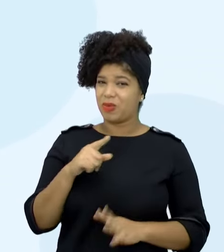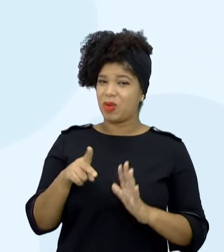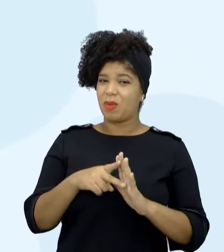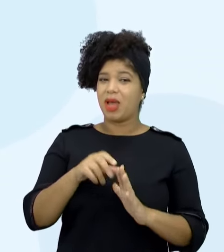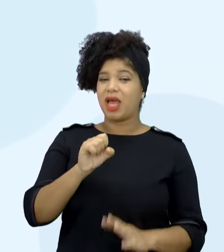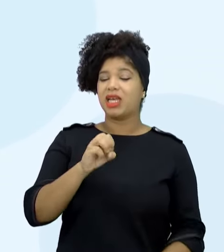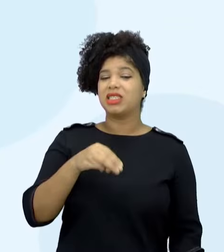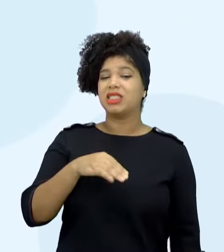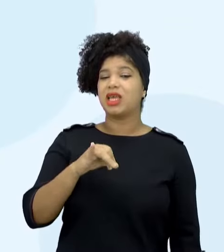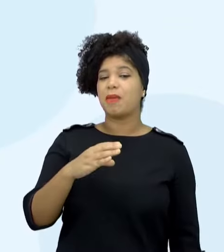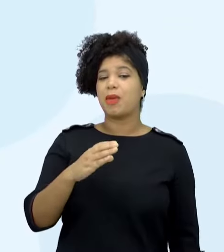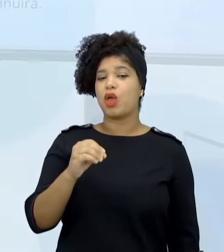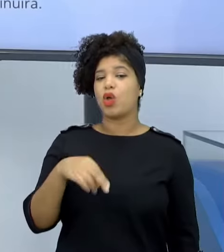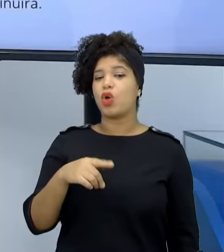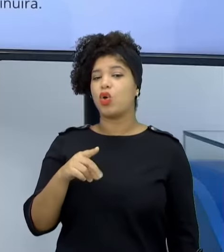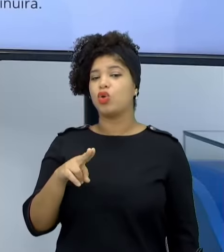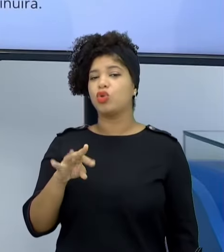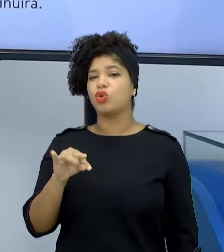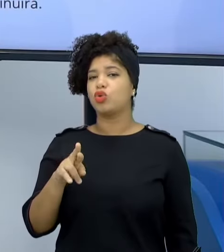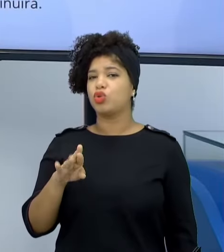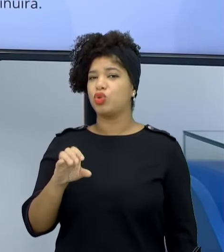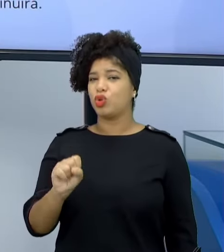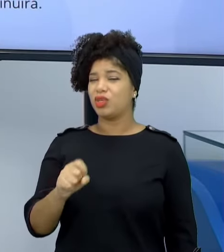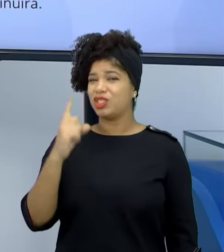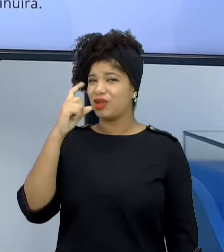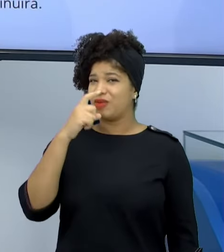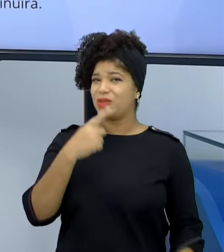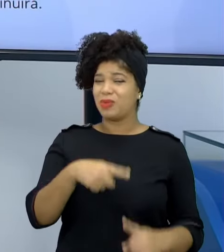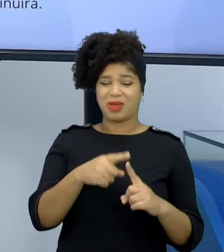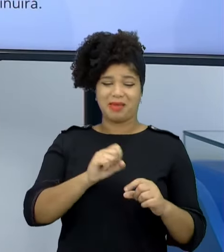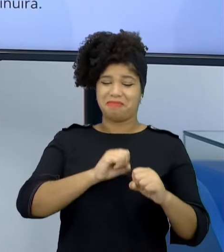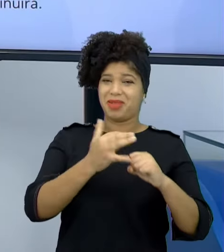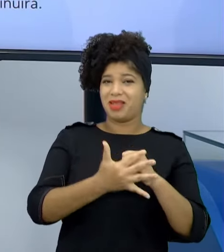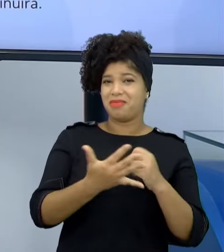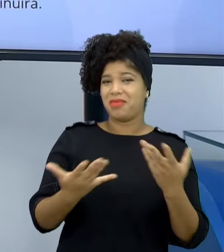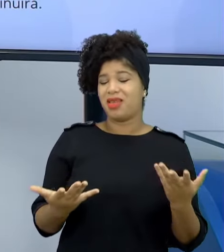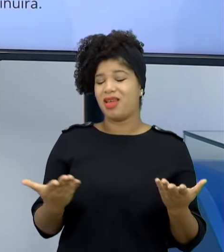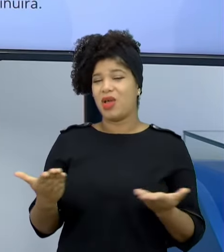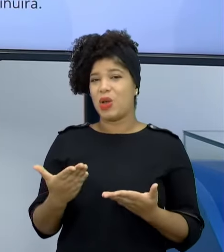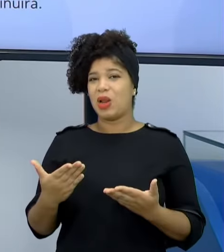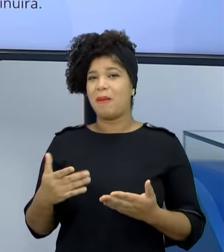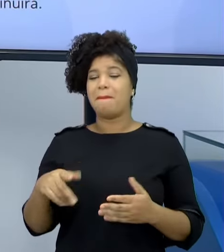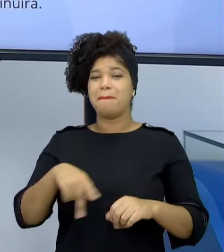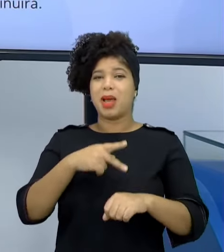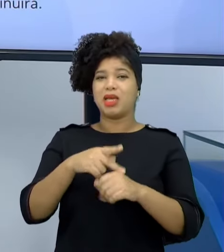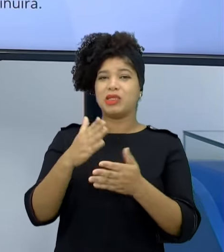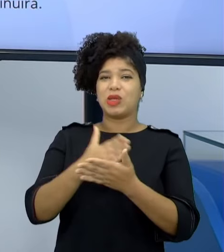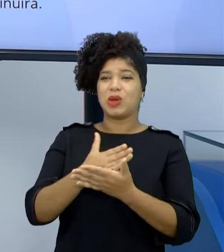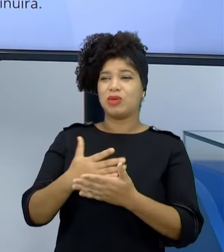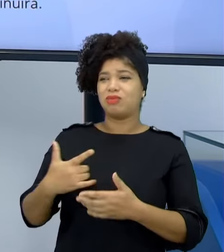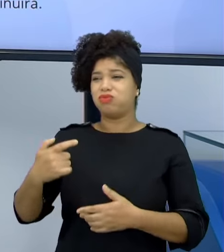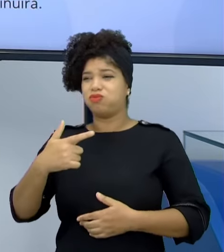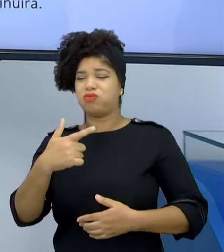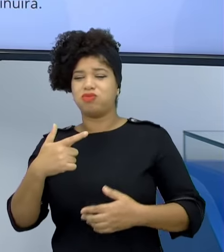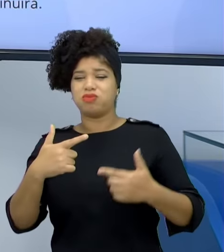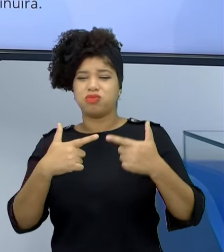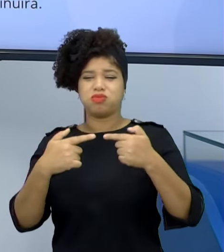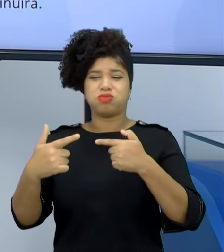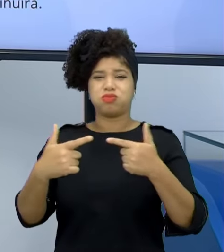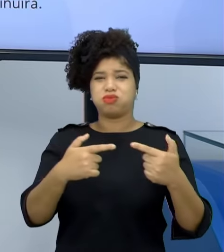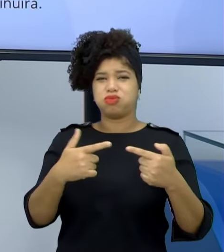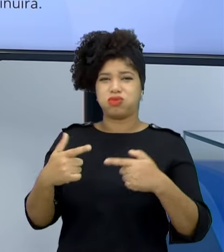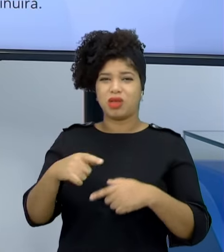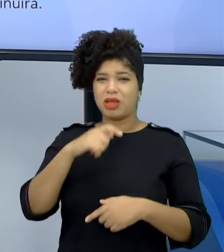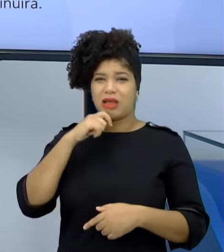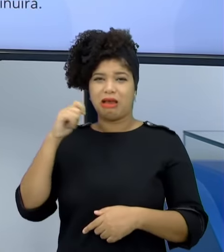por vários fatores, é guerra de um lado, é pandemia do outro, é economia caindo, a outra subindo, a outra querendo mercado, a outra